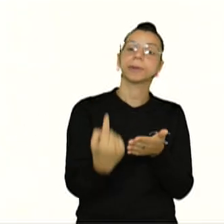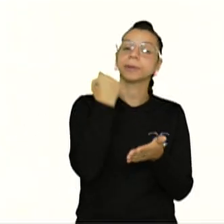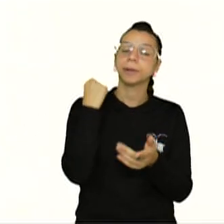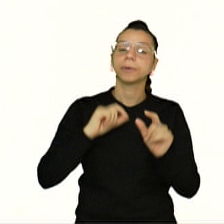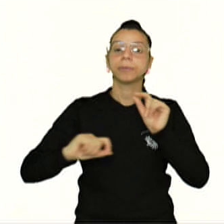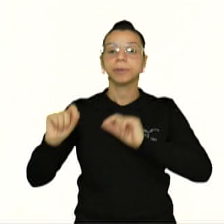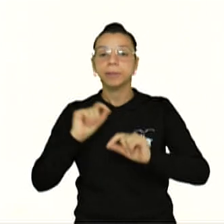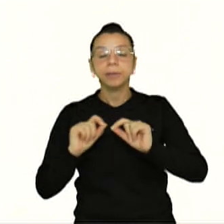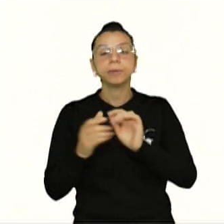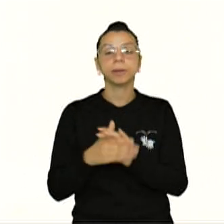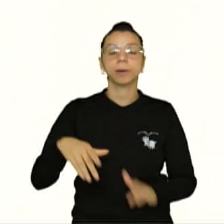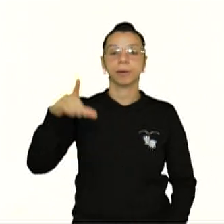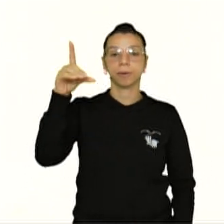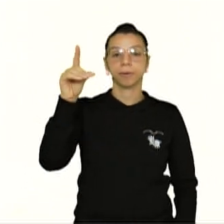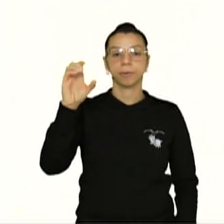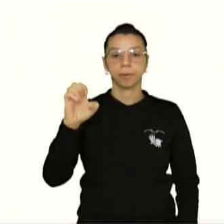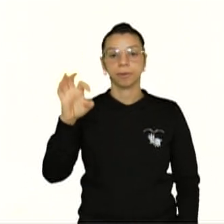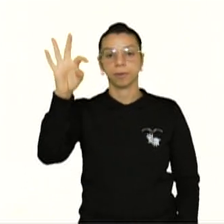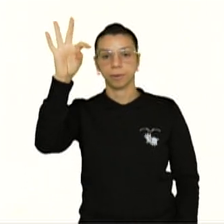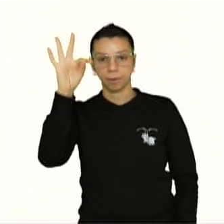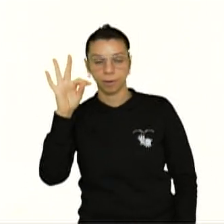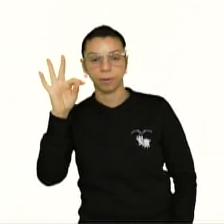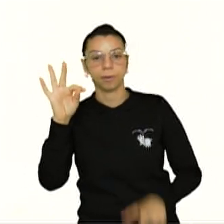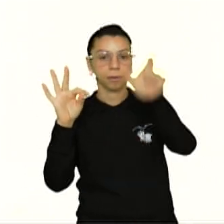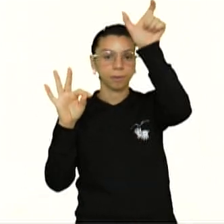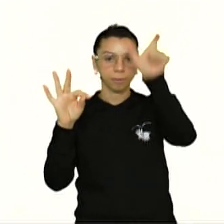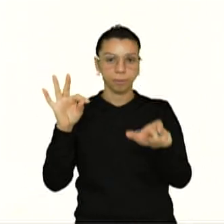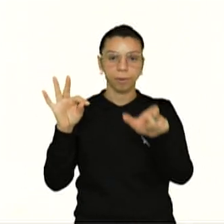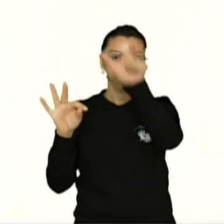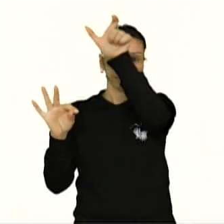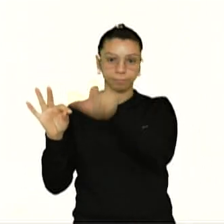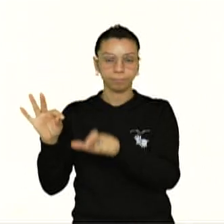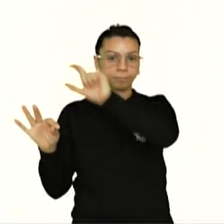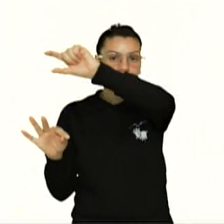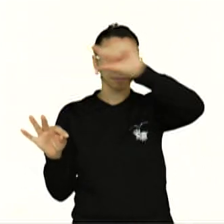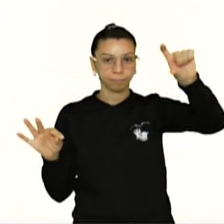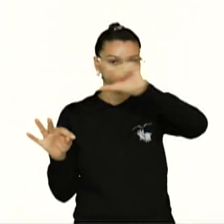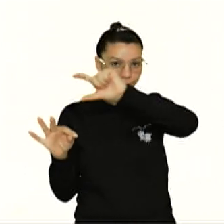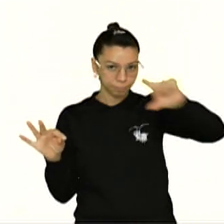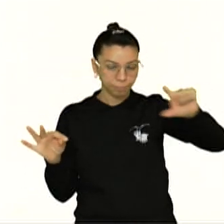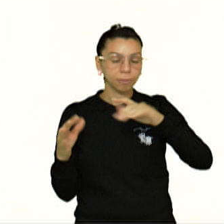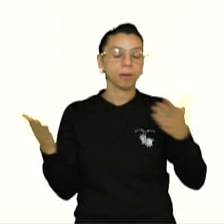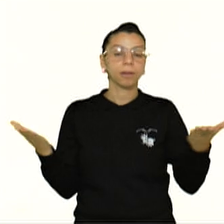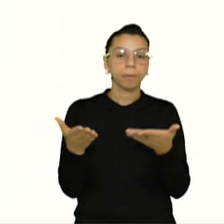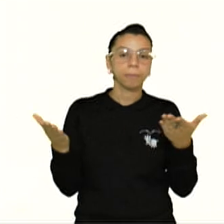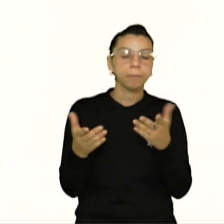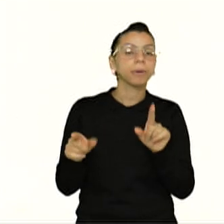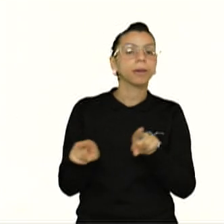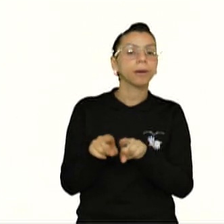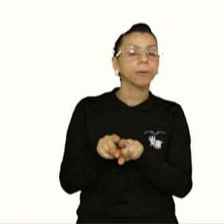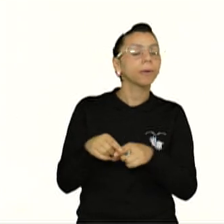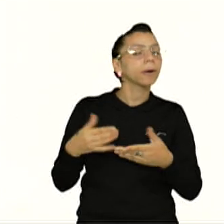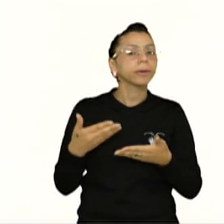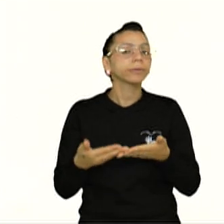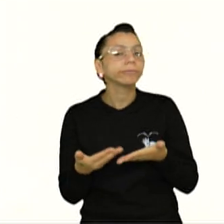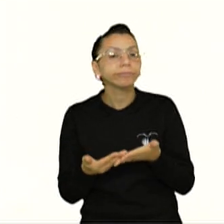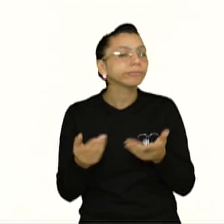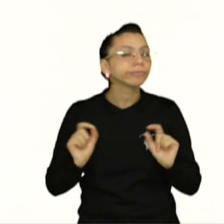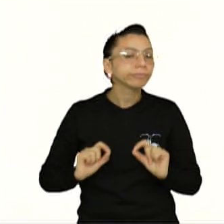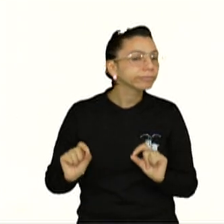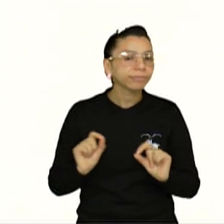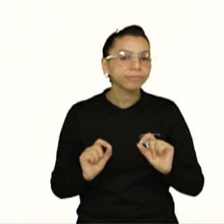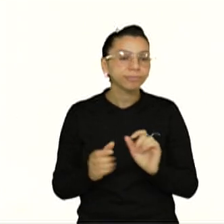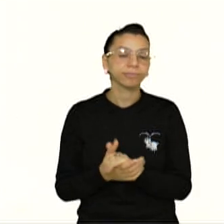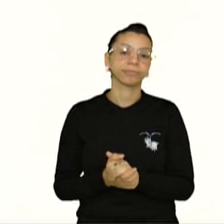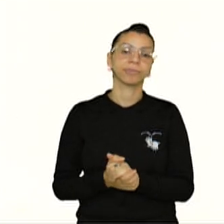de ordem 2, ou 2 por 2, sistemas lineares e a regra de Cramer. Nessa aula, a gente